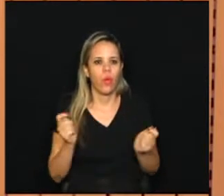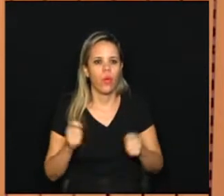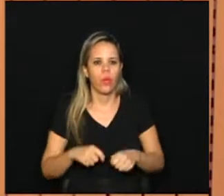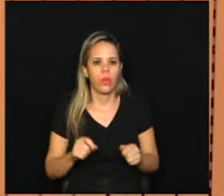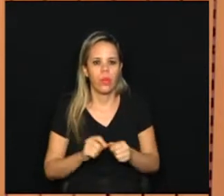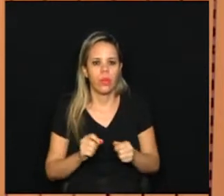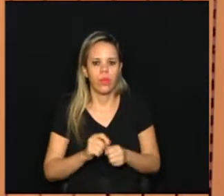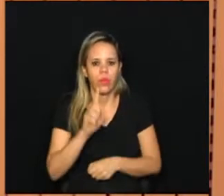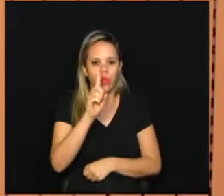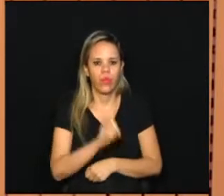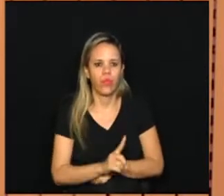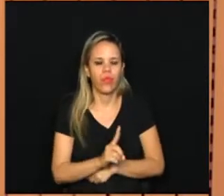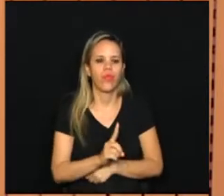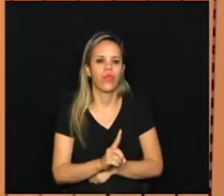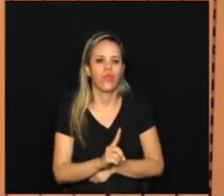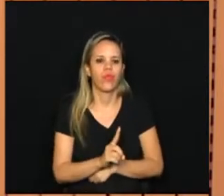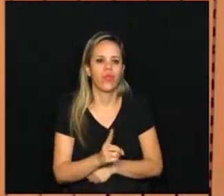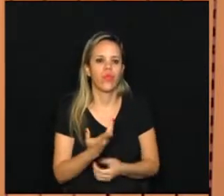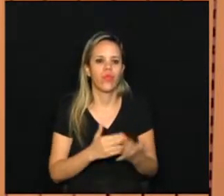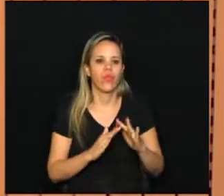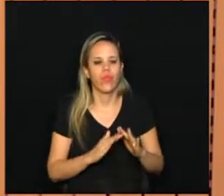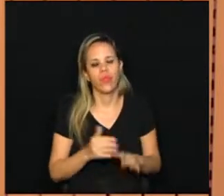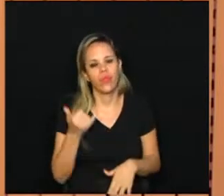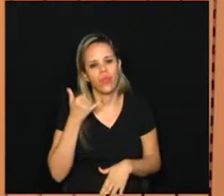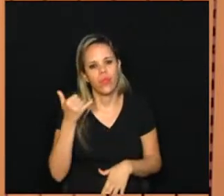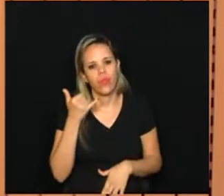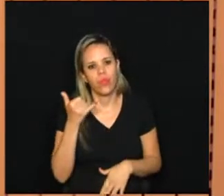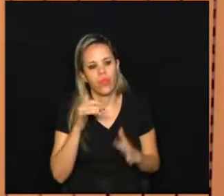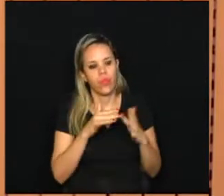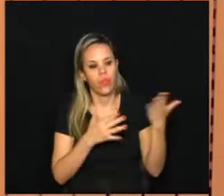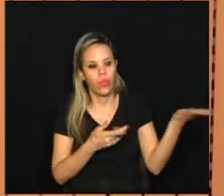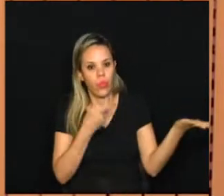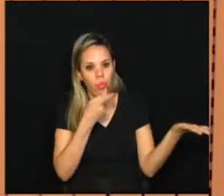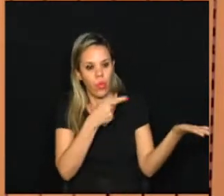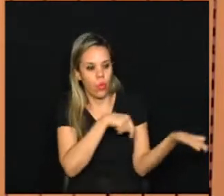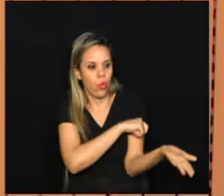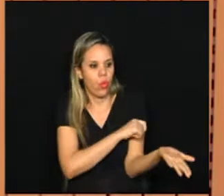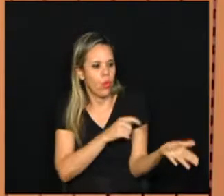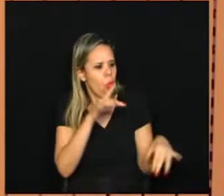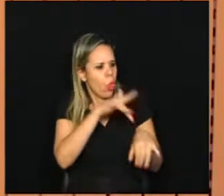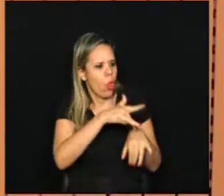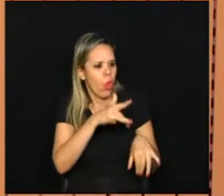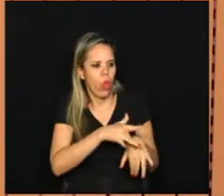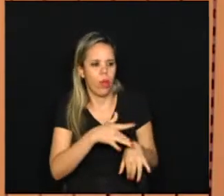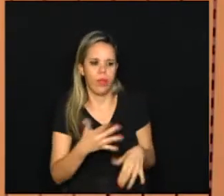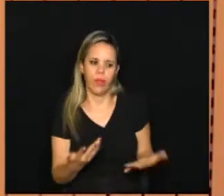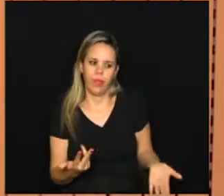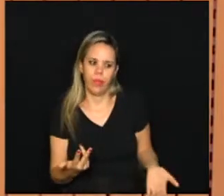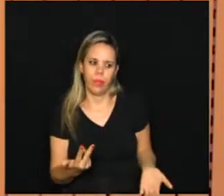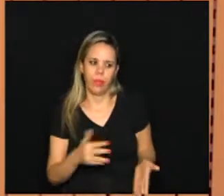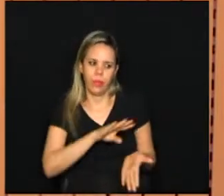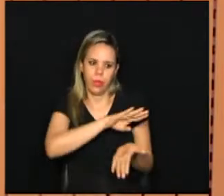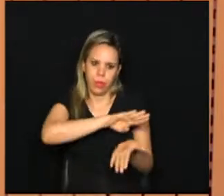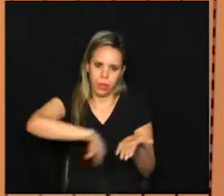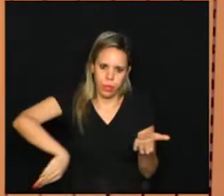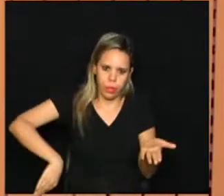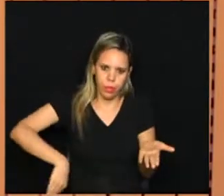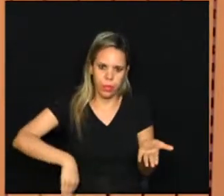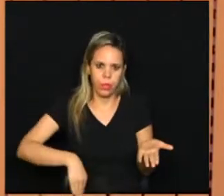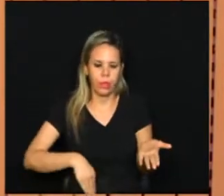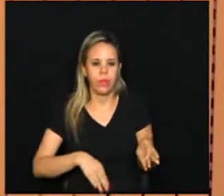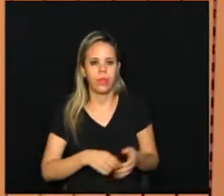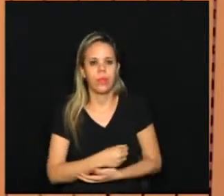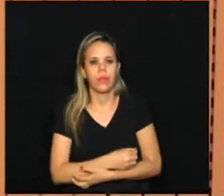a direção ainda entrou em contato por telefone com ele, dizendo vários absurdos de que ele deveria retirar a